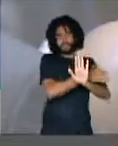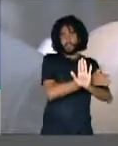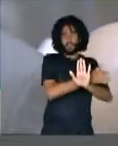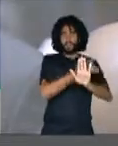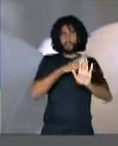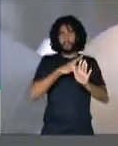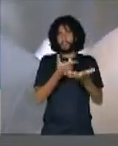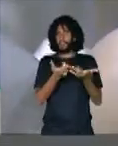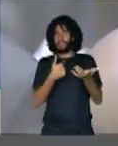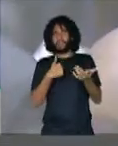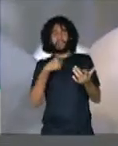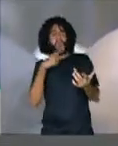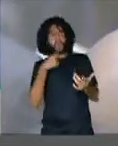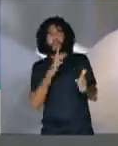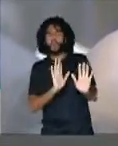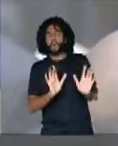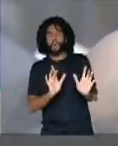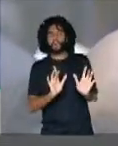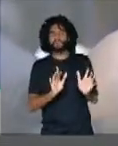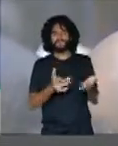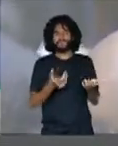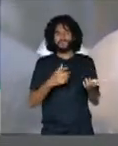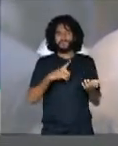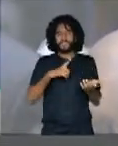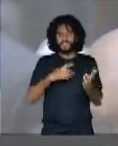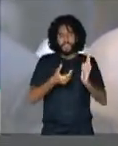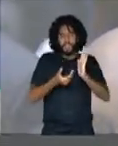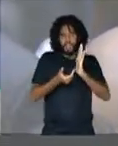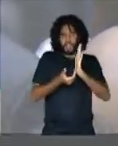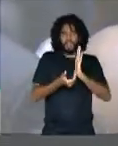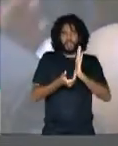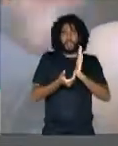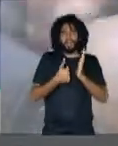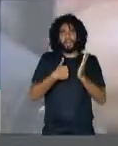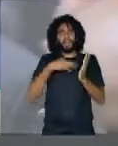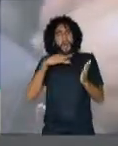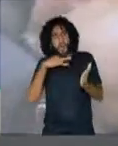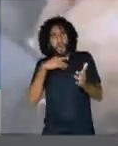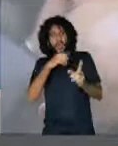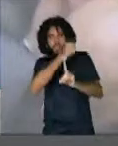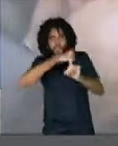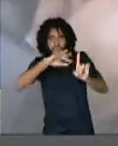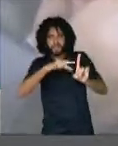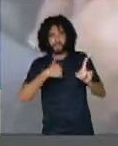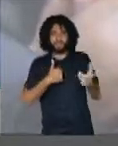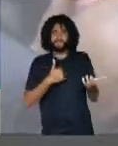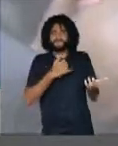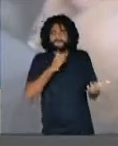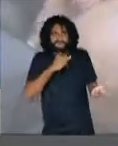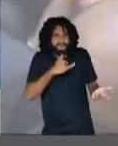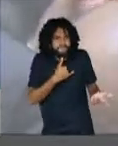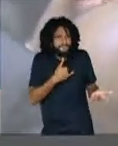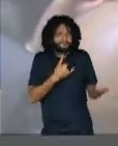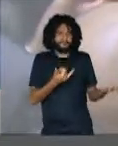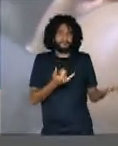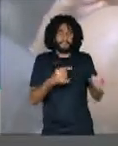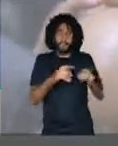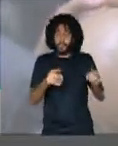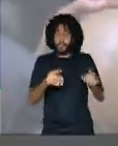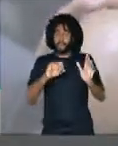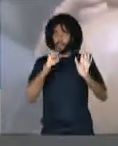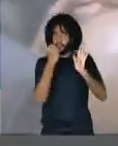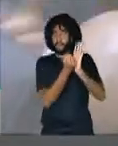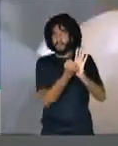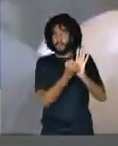espetáculo que, sem nenhuma dúvida, deprecia a imagem da Câmara dos Deputados para a sociedade brasileira. Foi lamentável aquele episódio, mas que fique